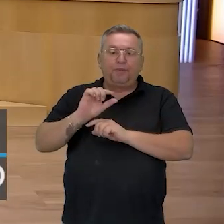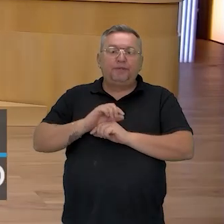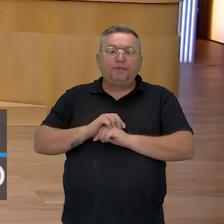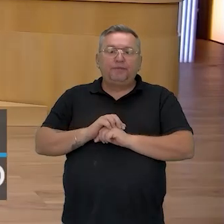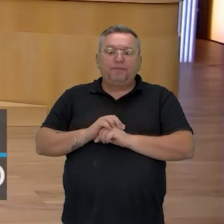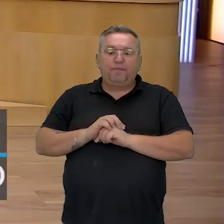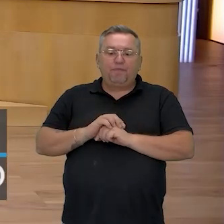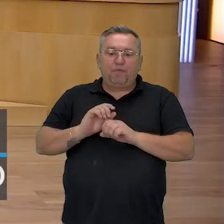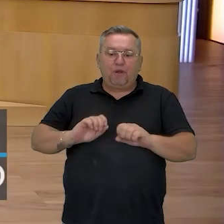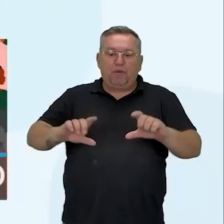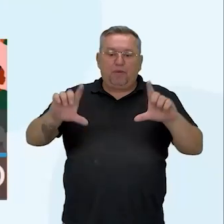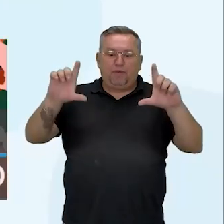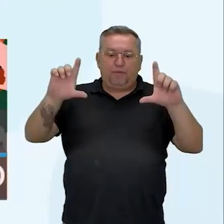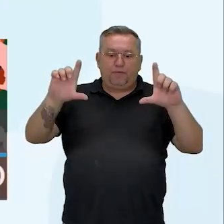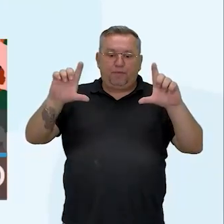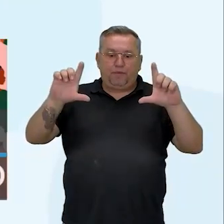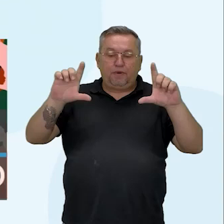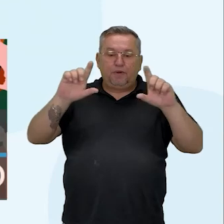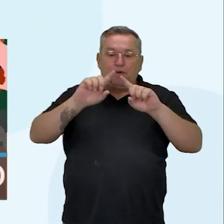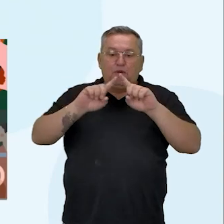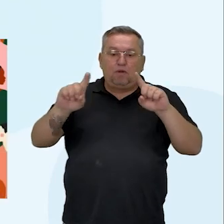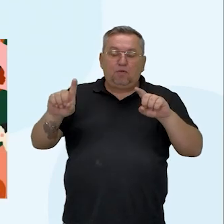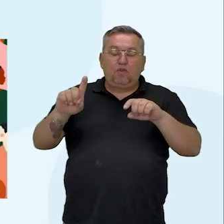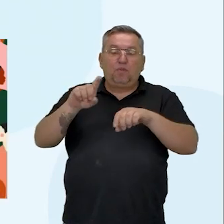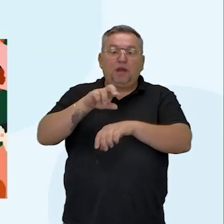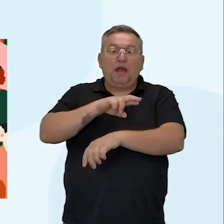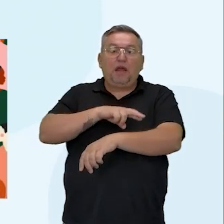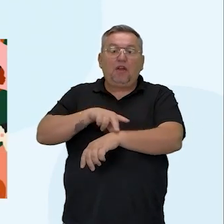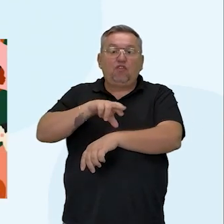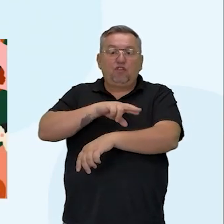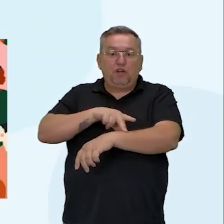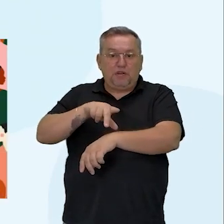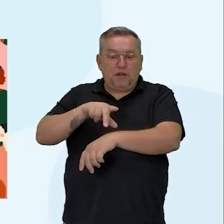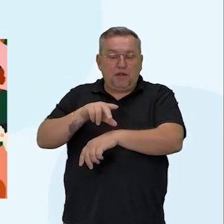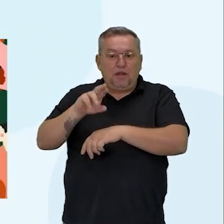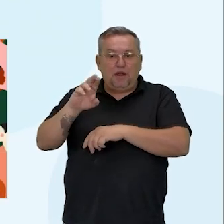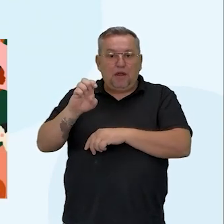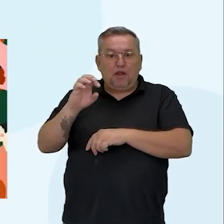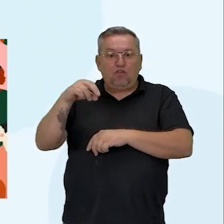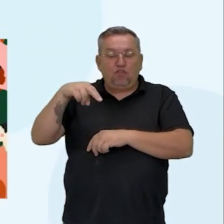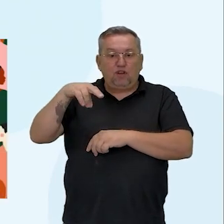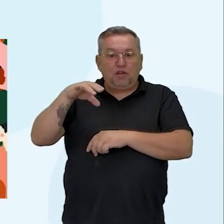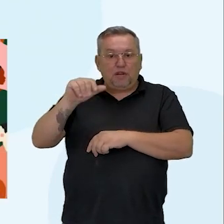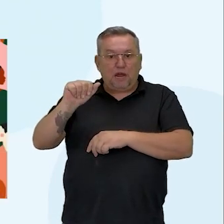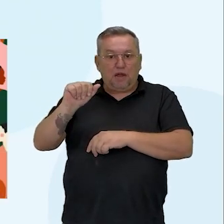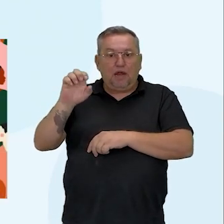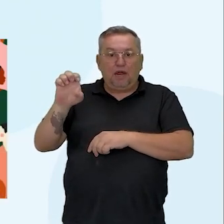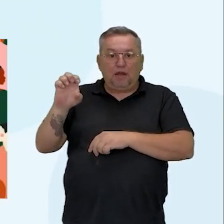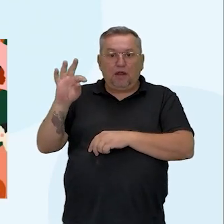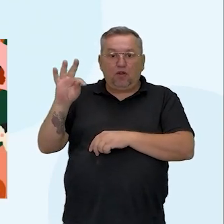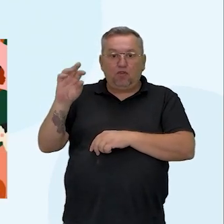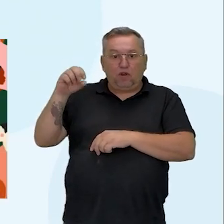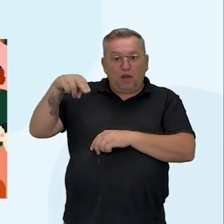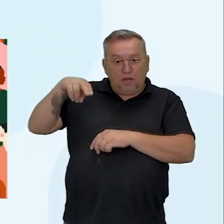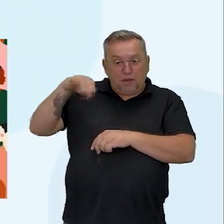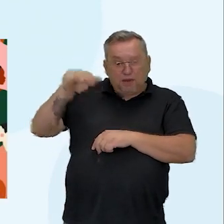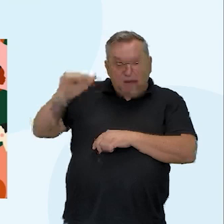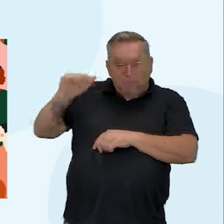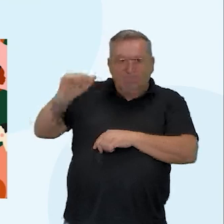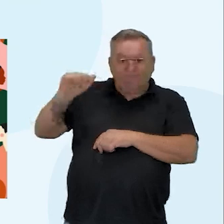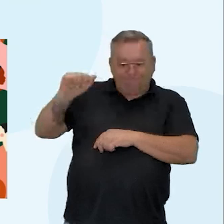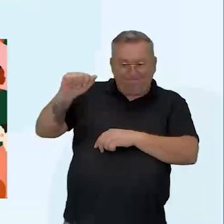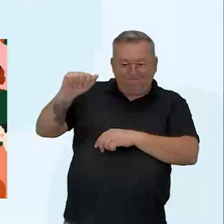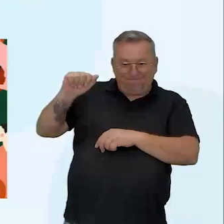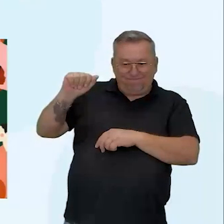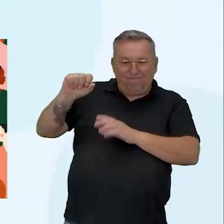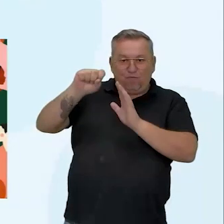bota no LED, vamos falar sobre etnia, que é mais ou menos raça e cultura. A partir do século XIX, nós vamos